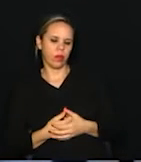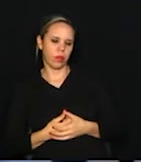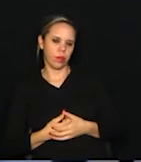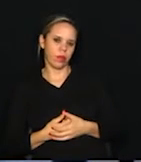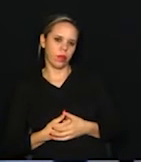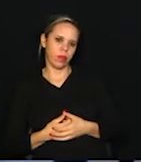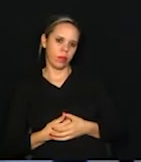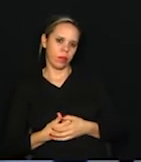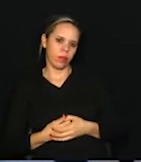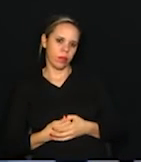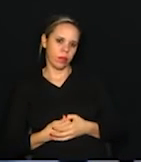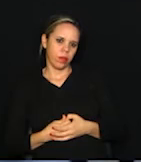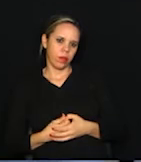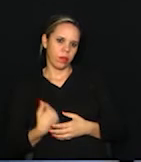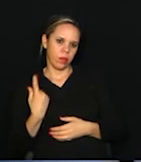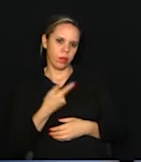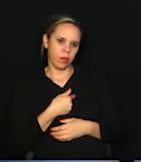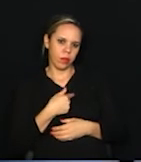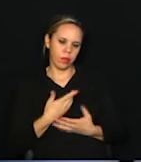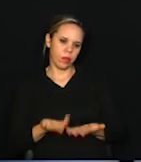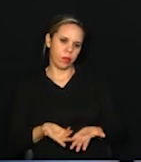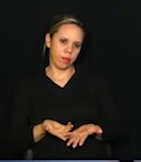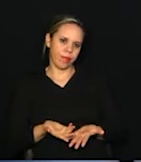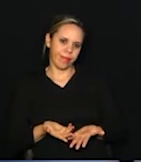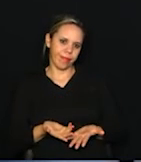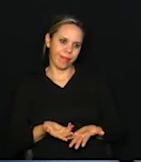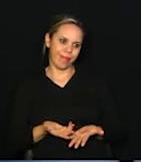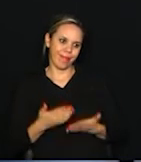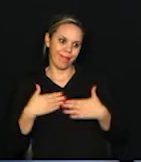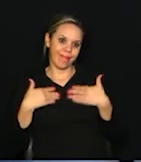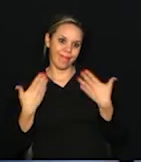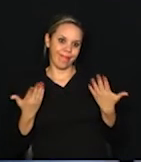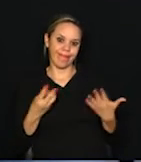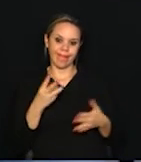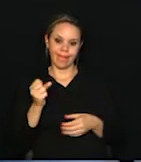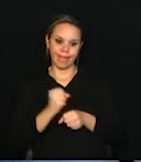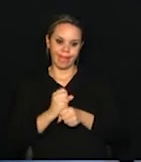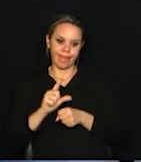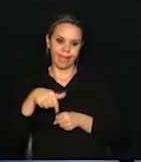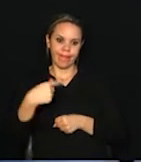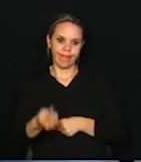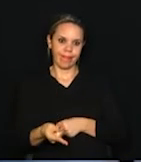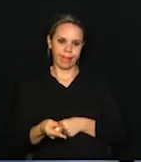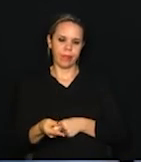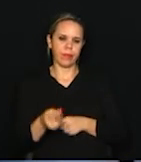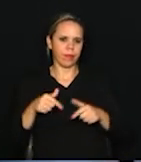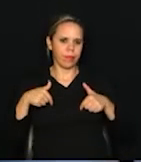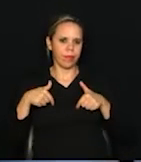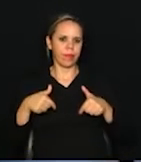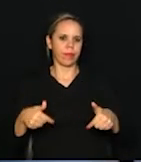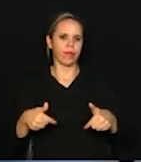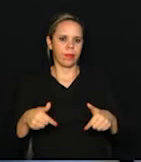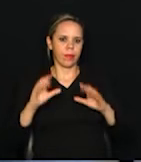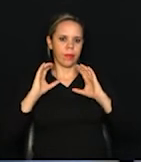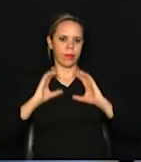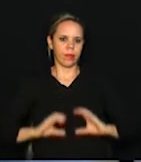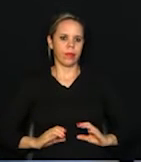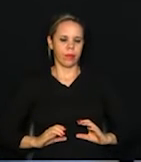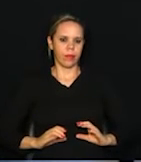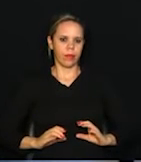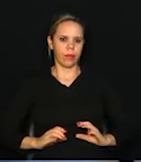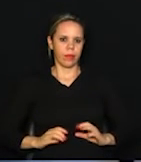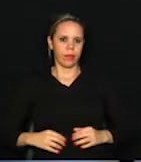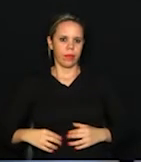isso nos deixa muito estupefatos, 30 anos depois, de atitudes, de comportamento,